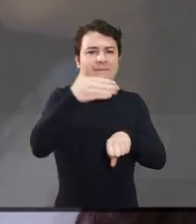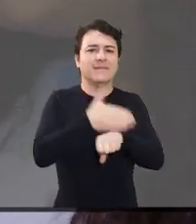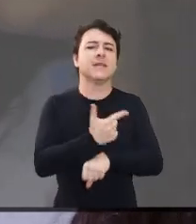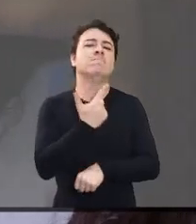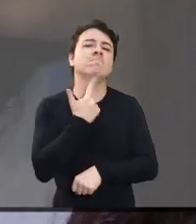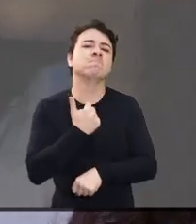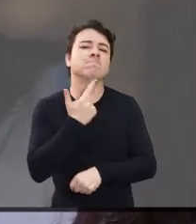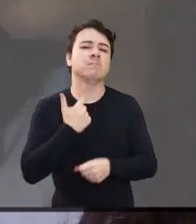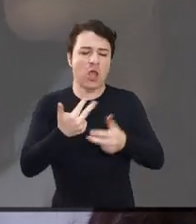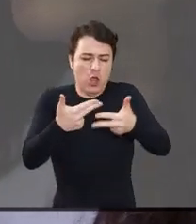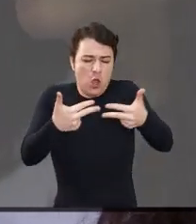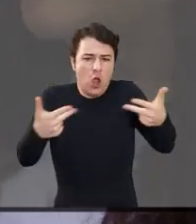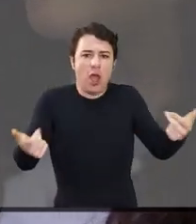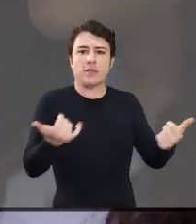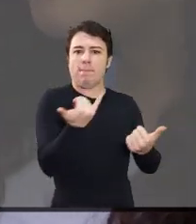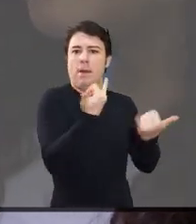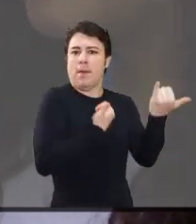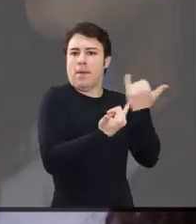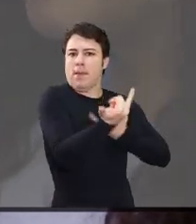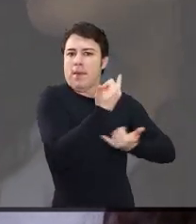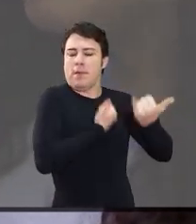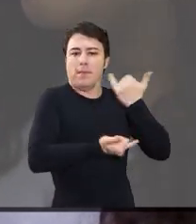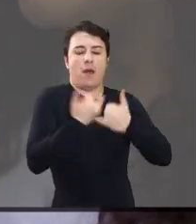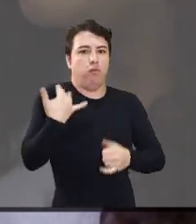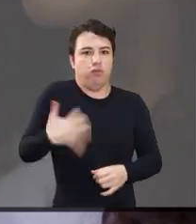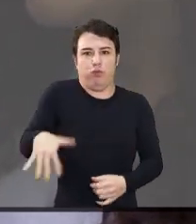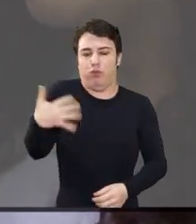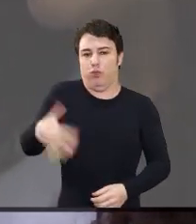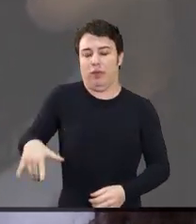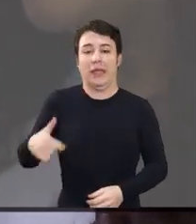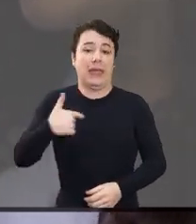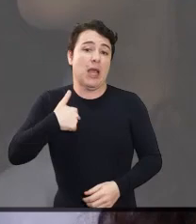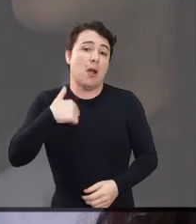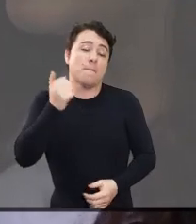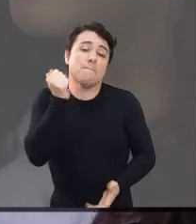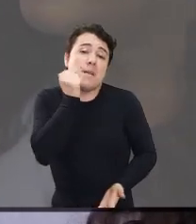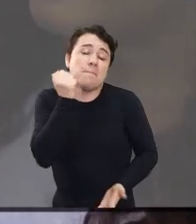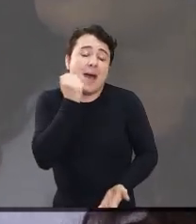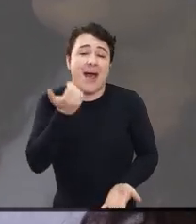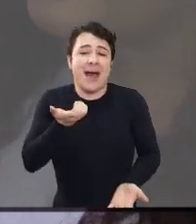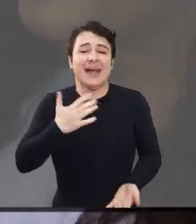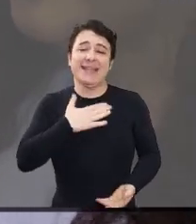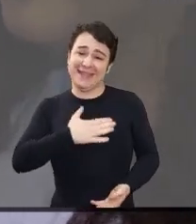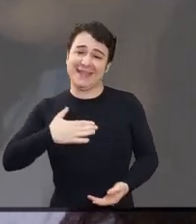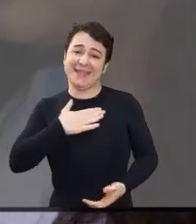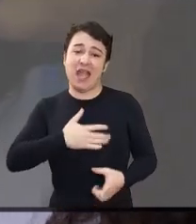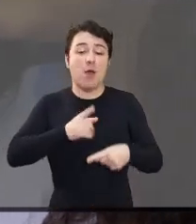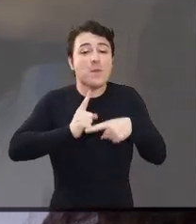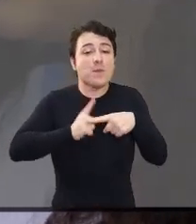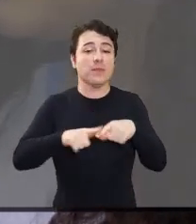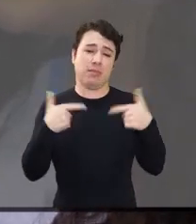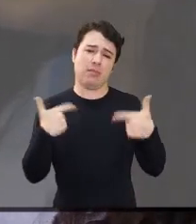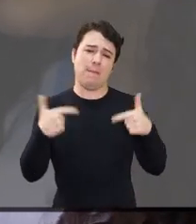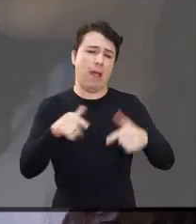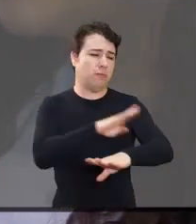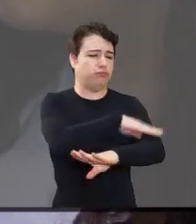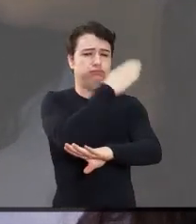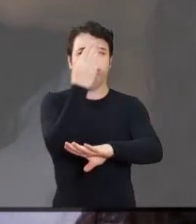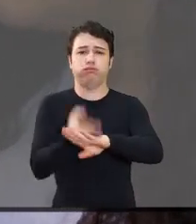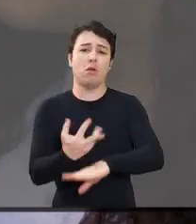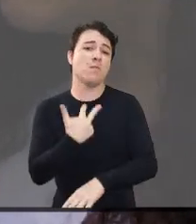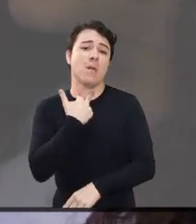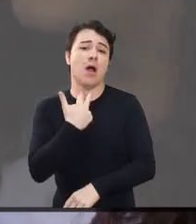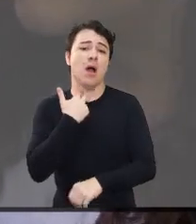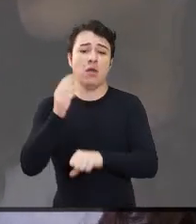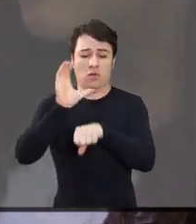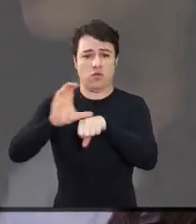vinha sempre empolgada em casa, me contando tudo o que tinha acontecido, do que ela tinha aprendido. E a gente, como mãe, fica satisfeita, porque a gente